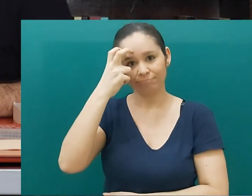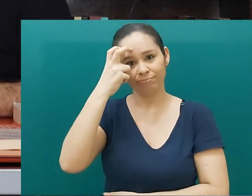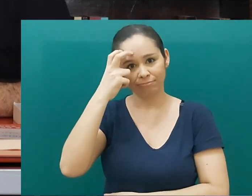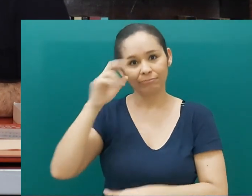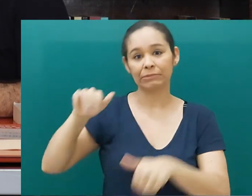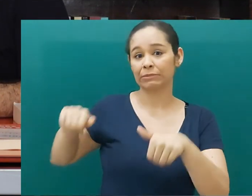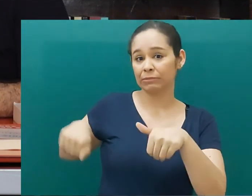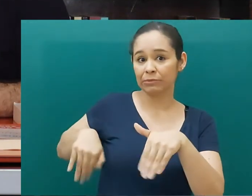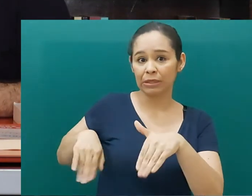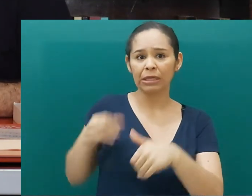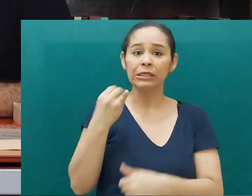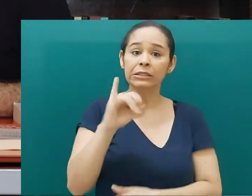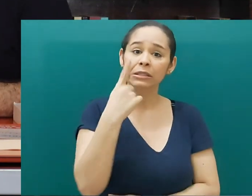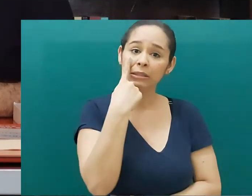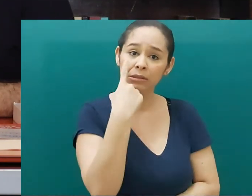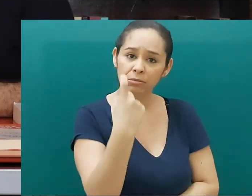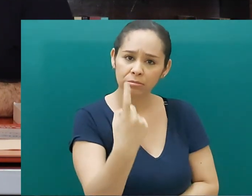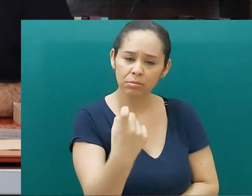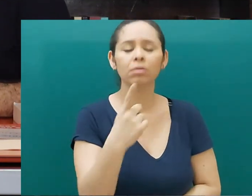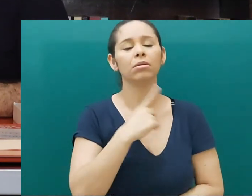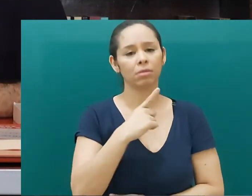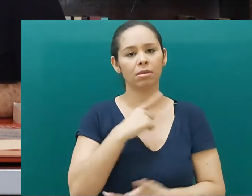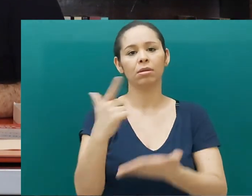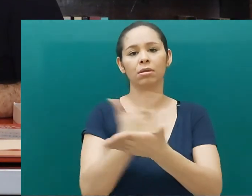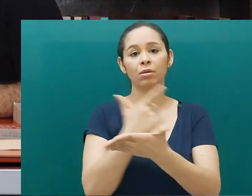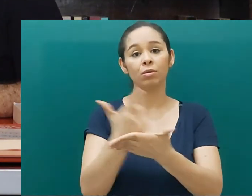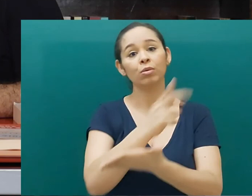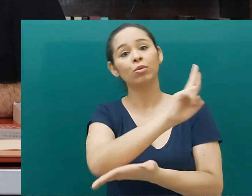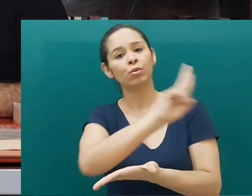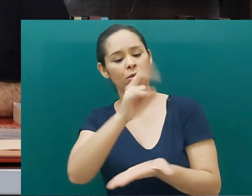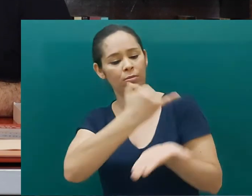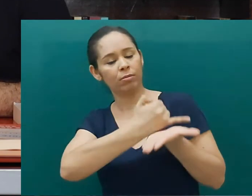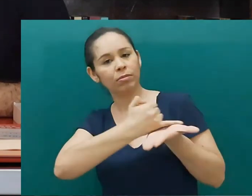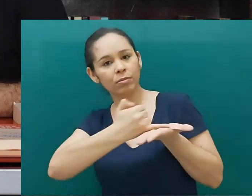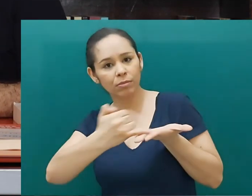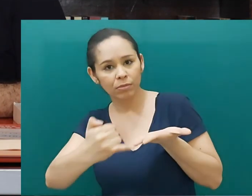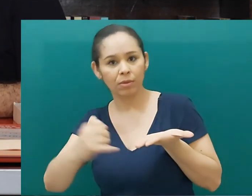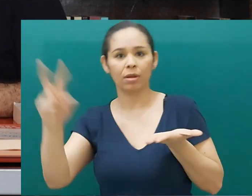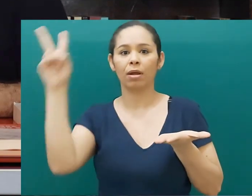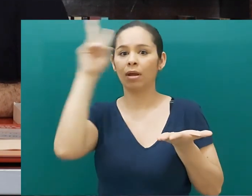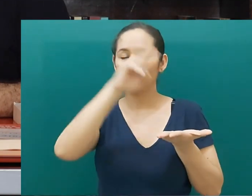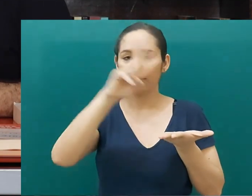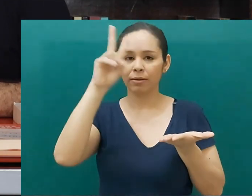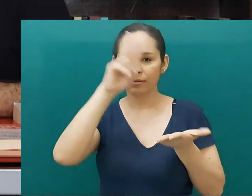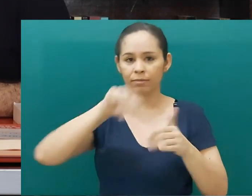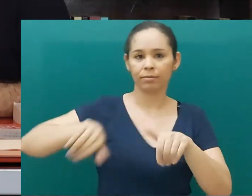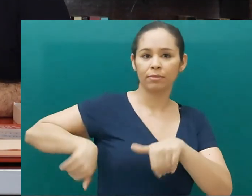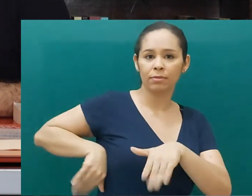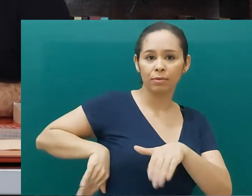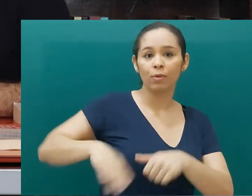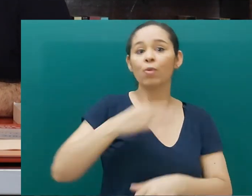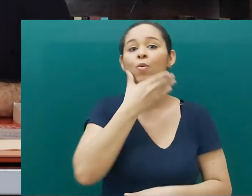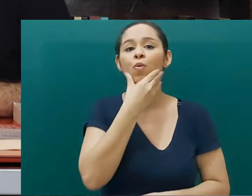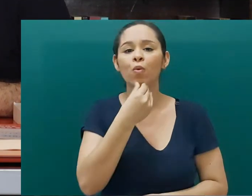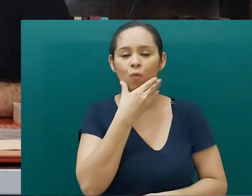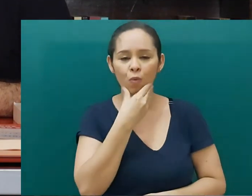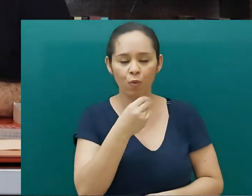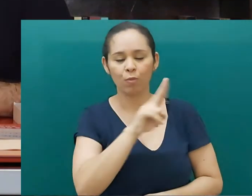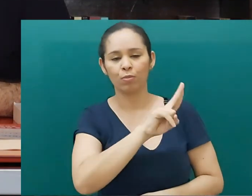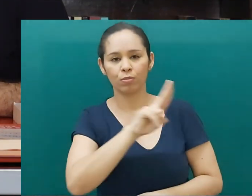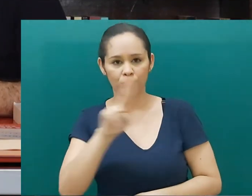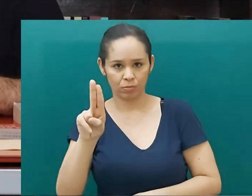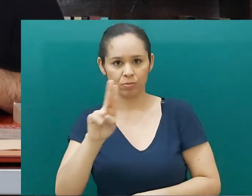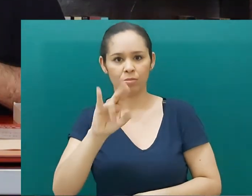Guiana. E quem tiver mais interesse, existe um livro chamado Introdução à História da Guiana Francesa, do historiador Yuri